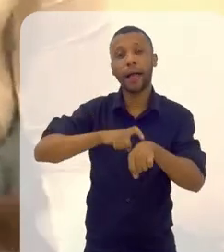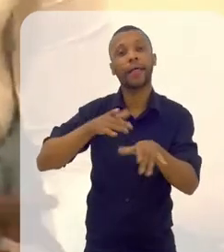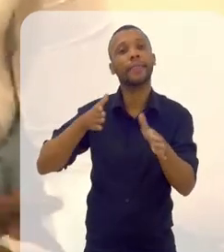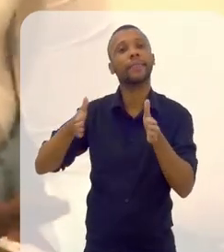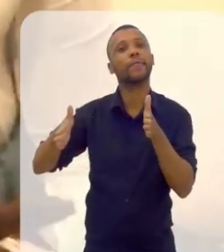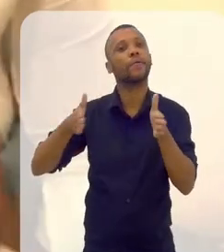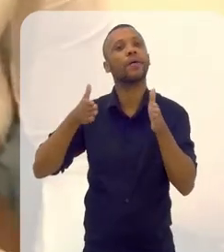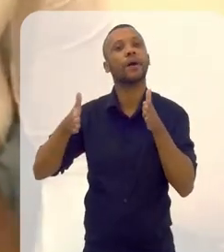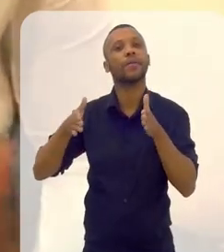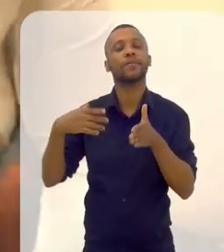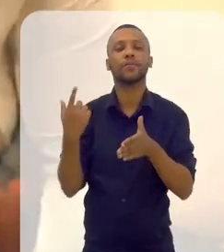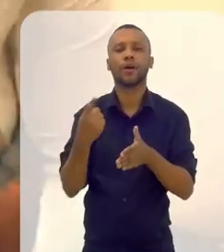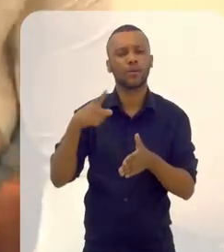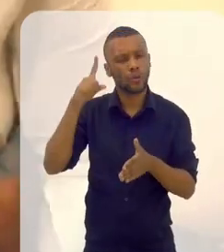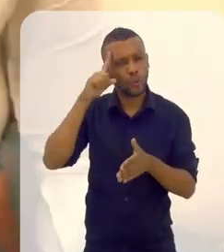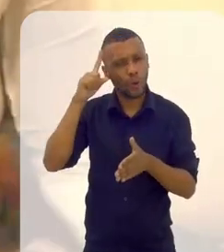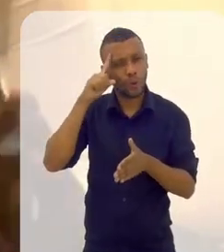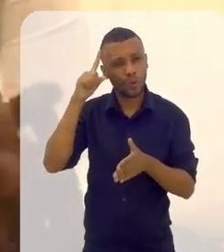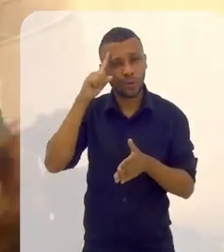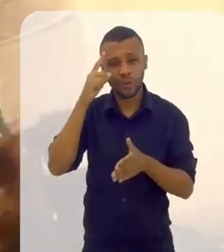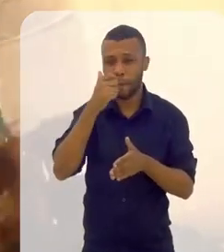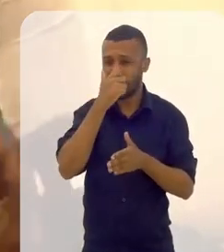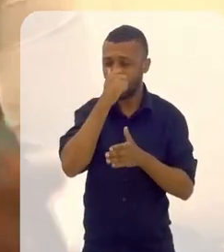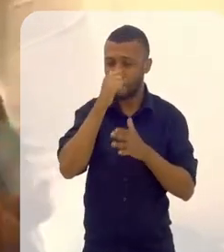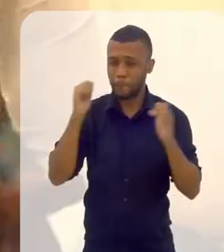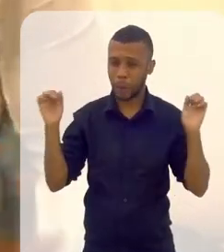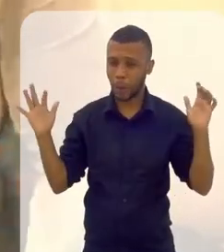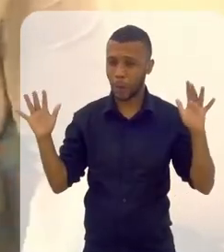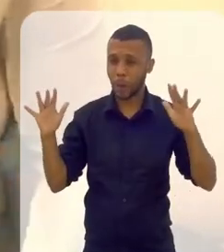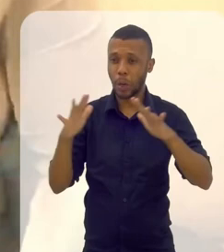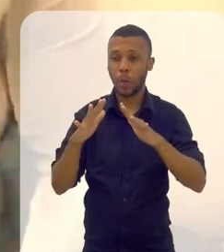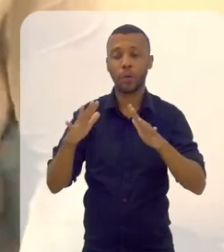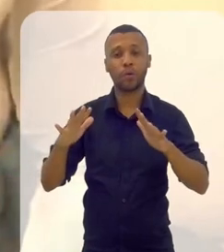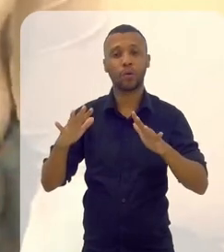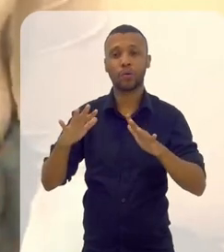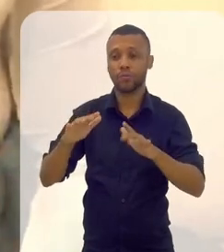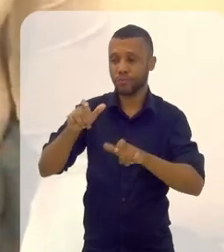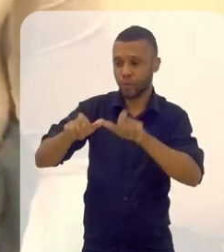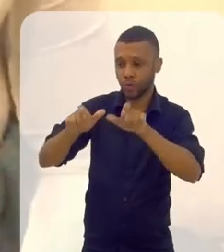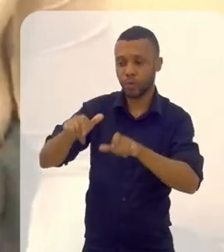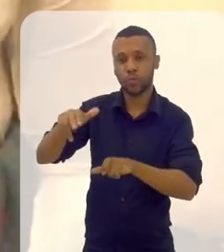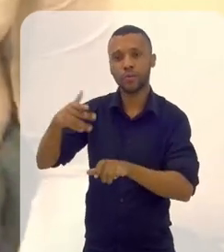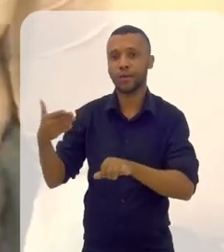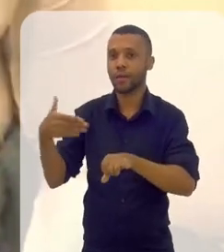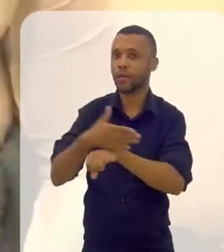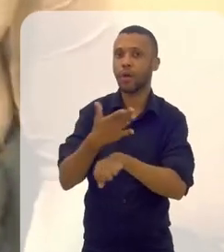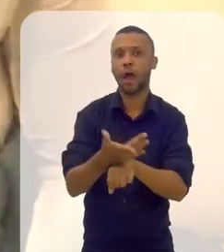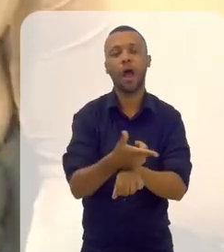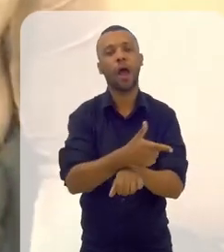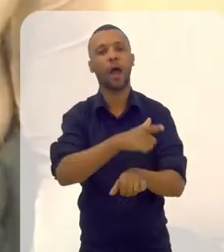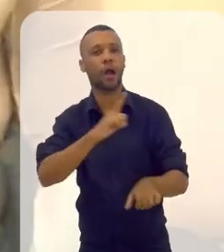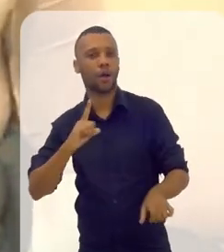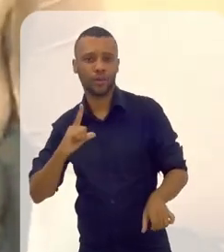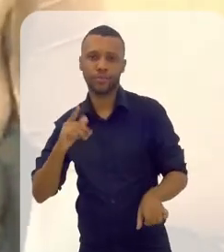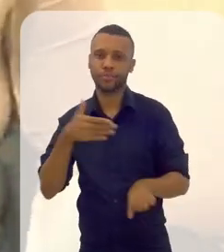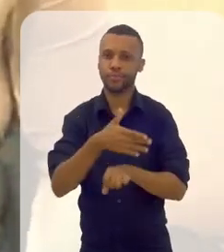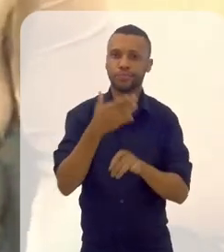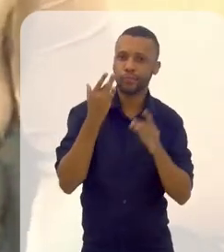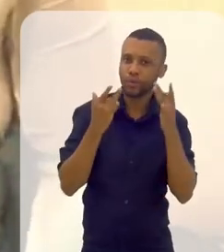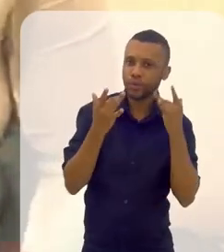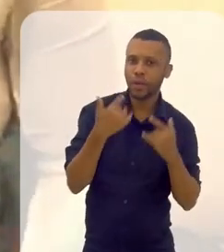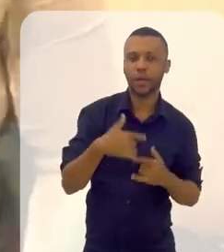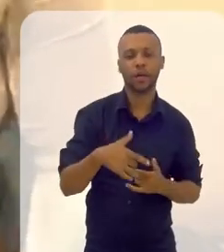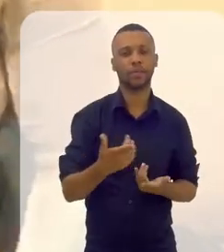tipo, lotava todos os dias. E um monte de gente que nunca tinha ido ao teatro foi ao teatro, minha família foi ao teatro.